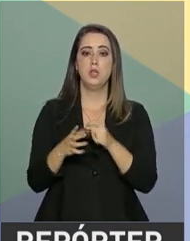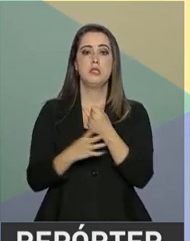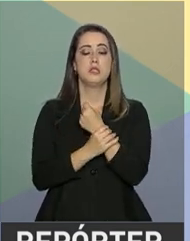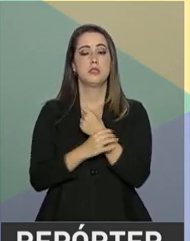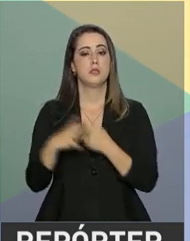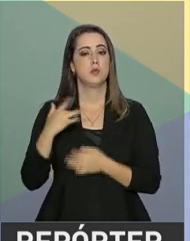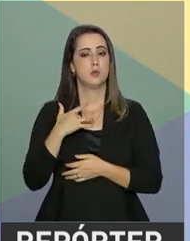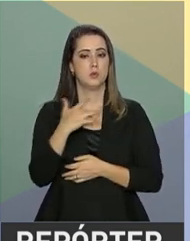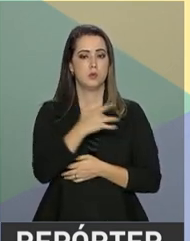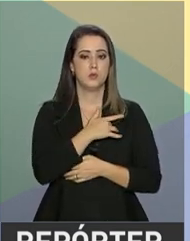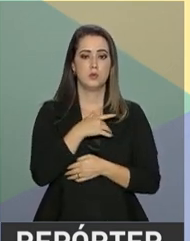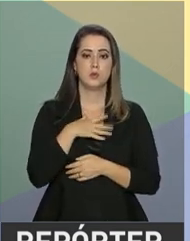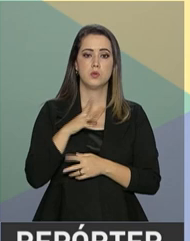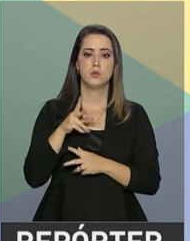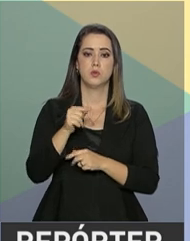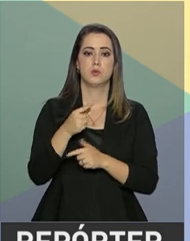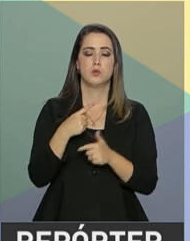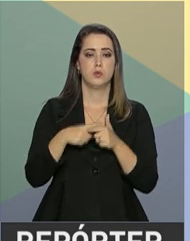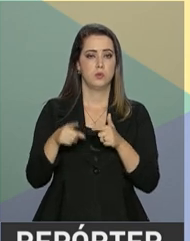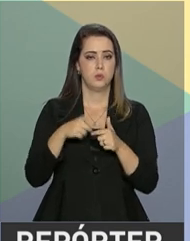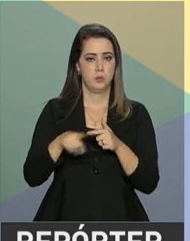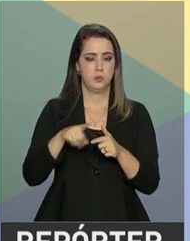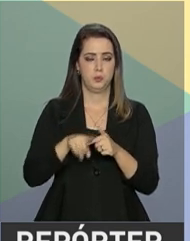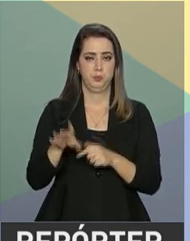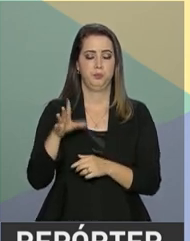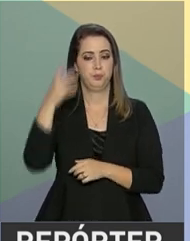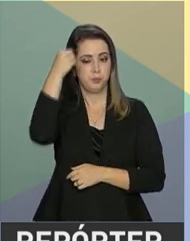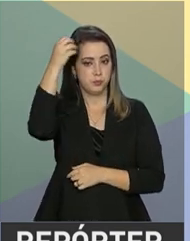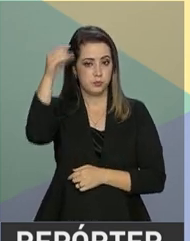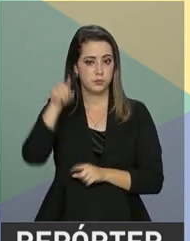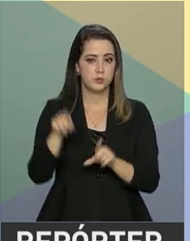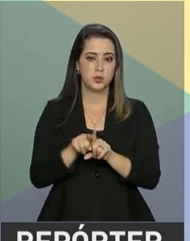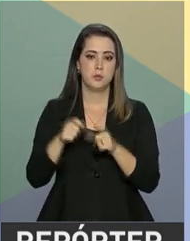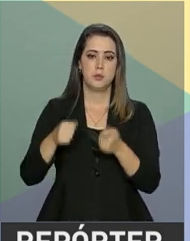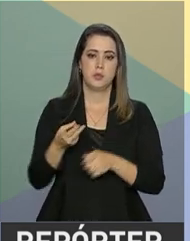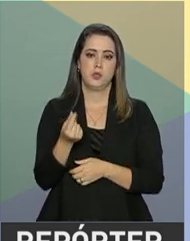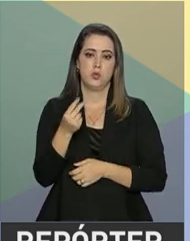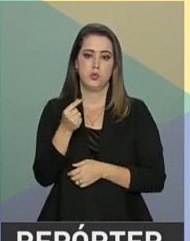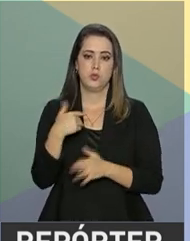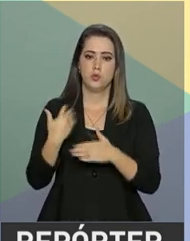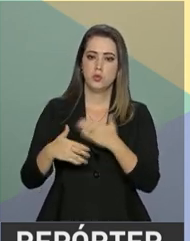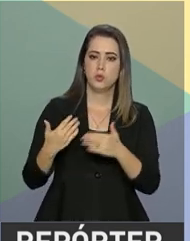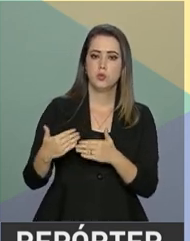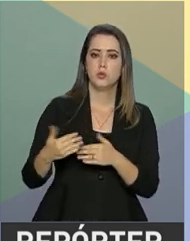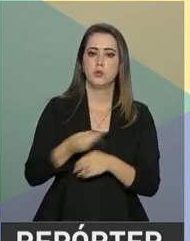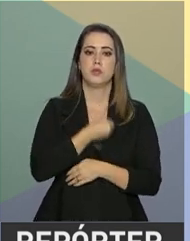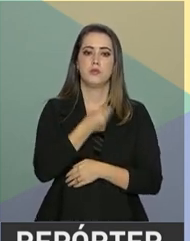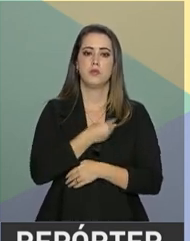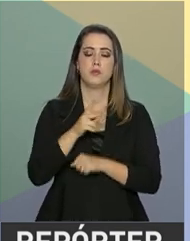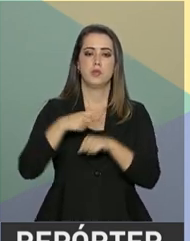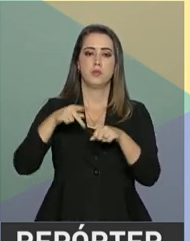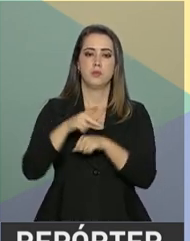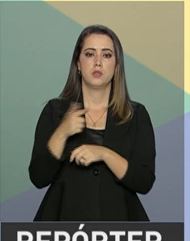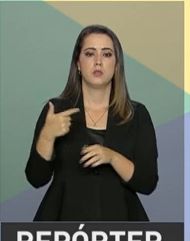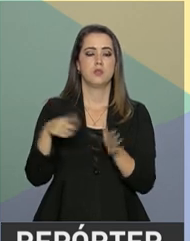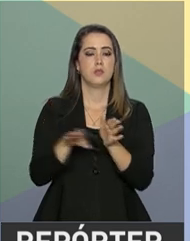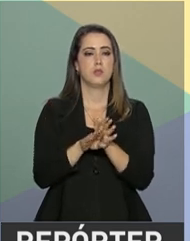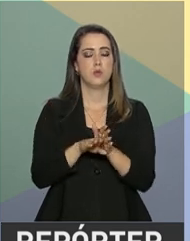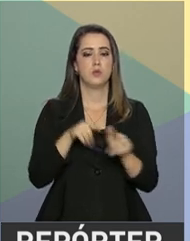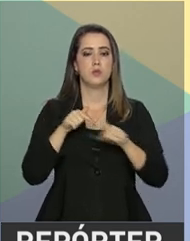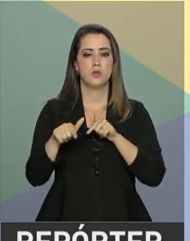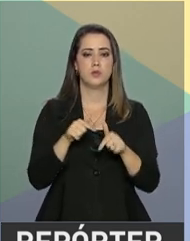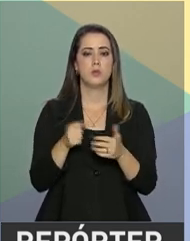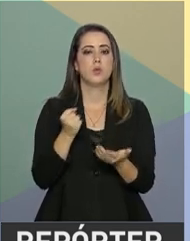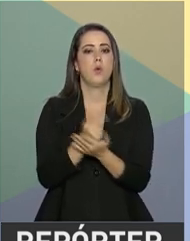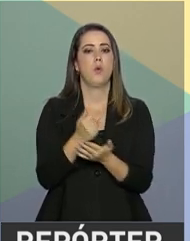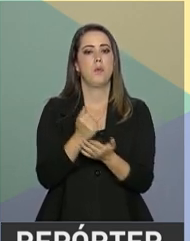seguro saúde que cubra os riscos do viajante o jovem também precisa ter dinheiro para manter se no país até conseguir um emprego ter